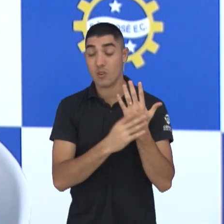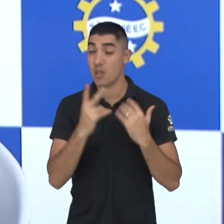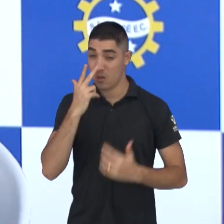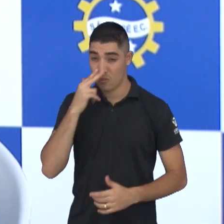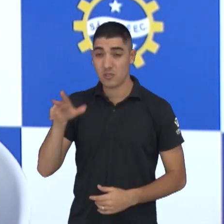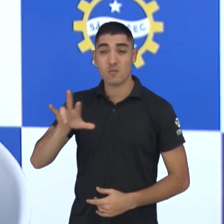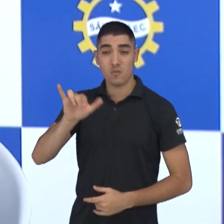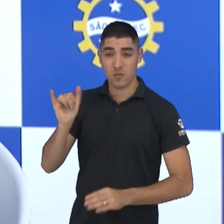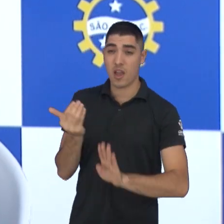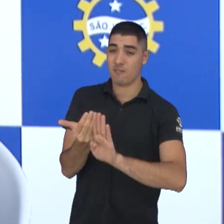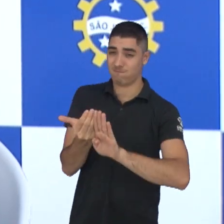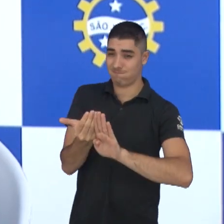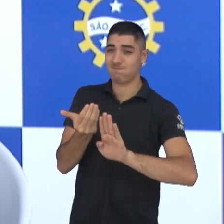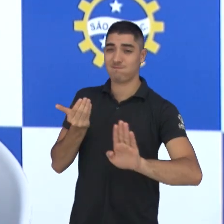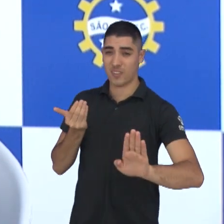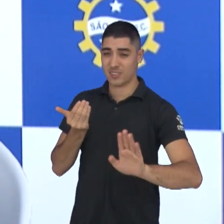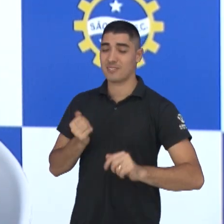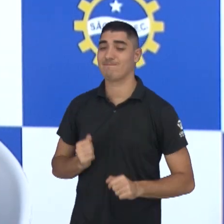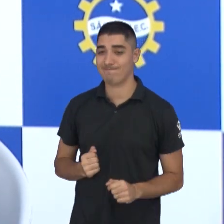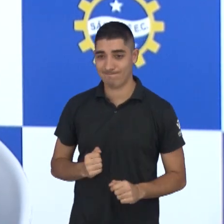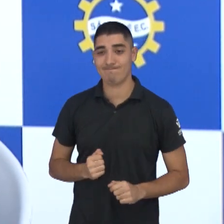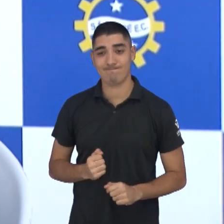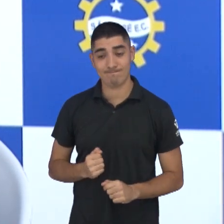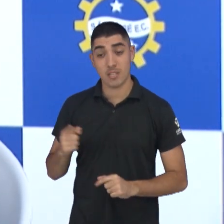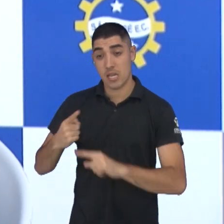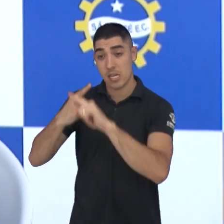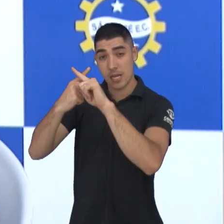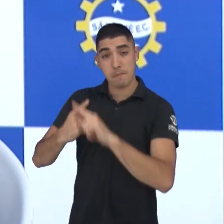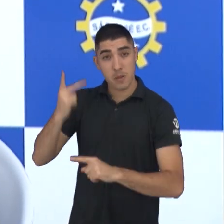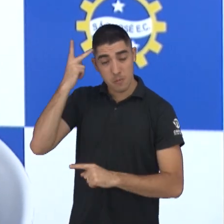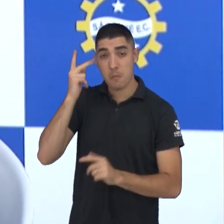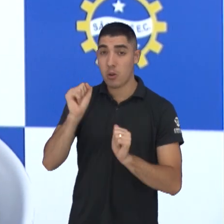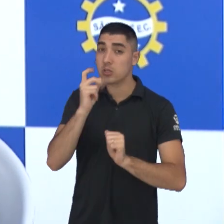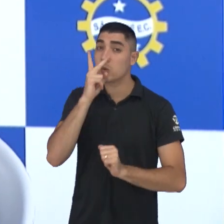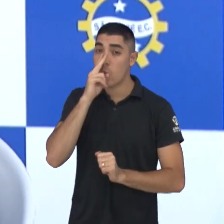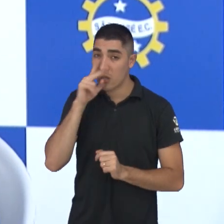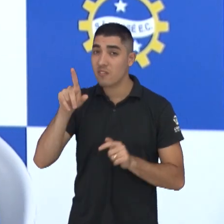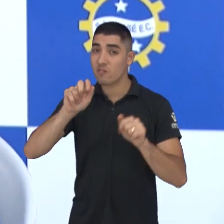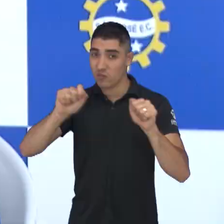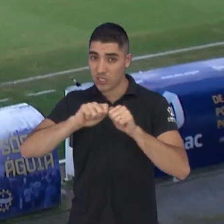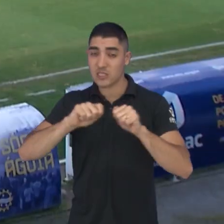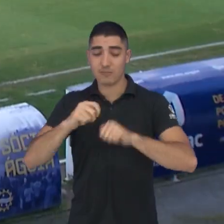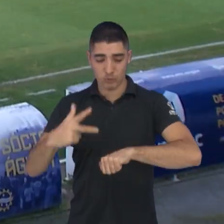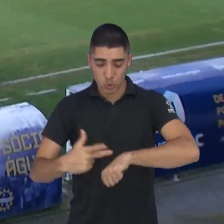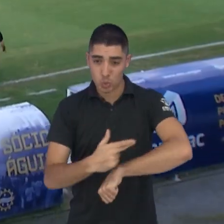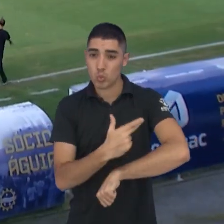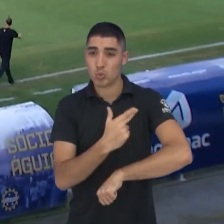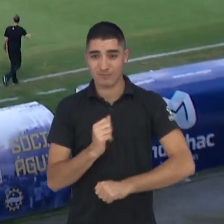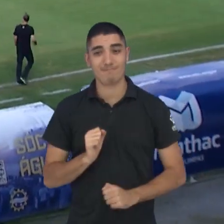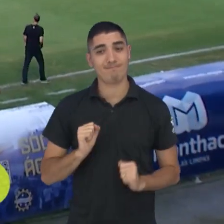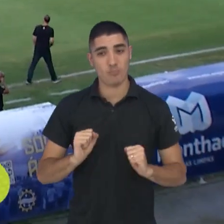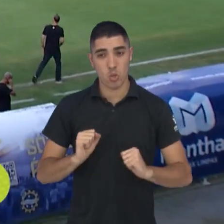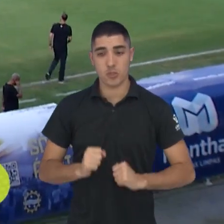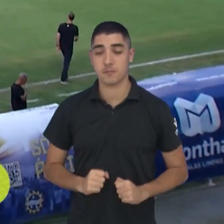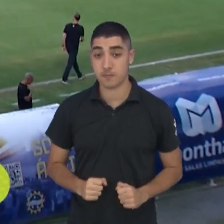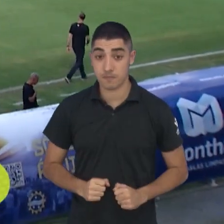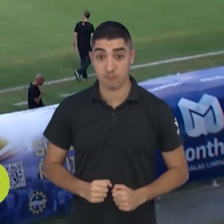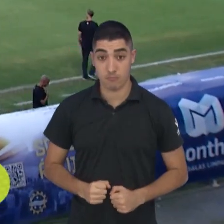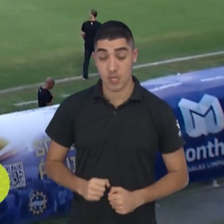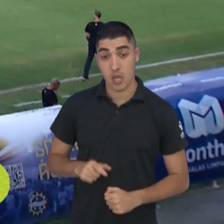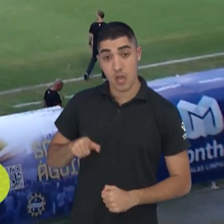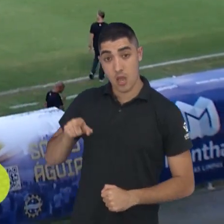Pelo campeonato agora, a gente estava até vendo ali, pode ser um caso cirúrgico e perder o atleta. Em cobrança rápida de